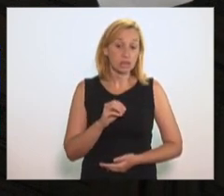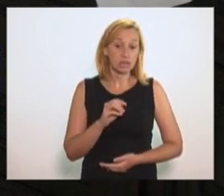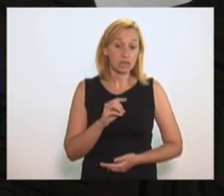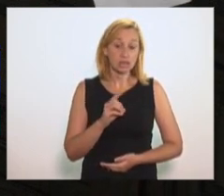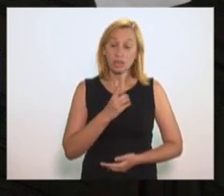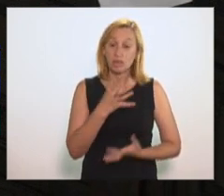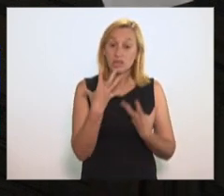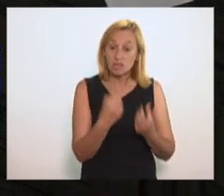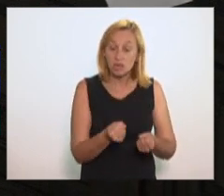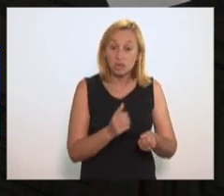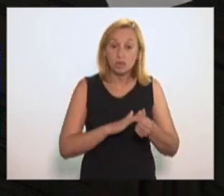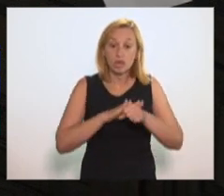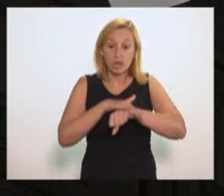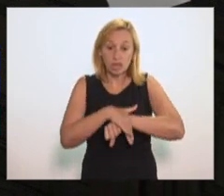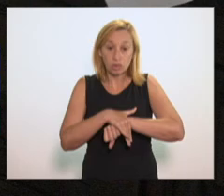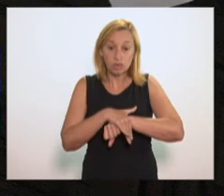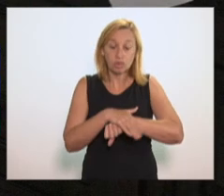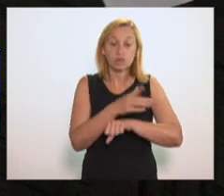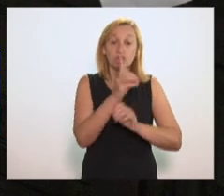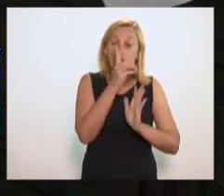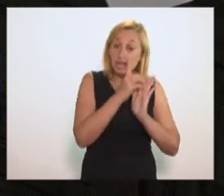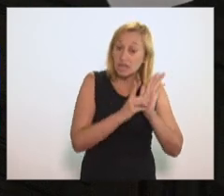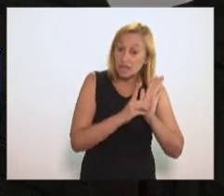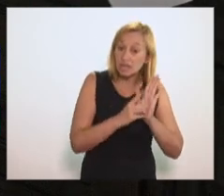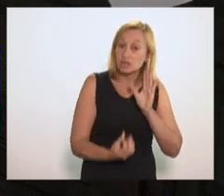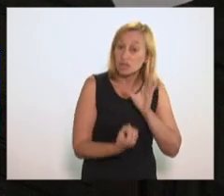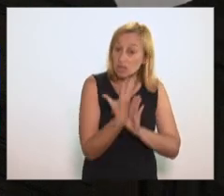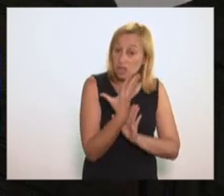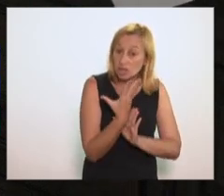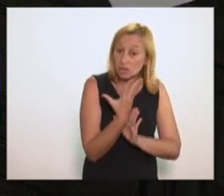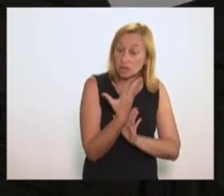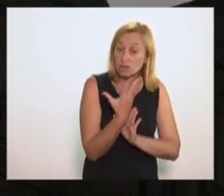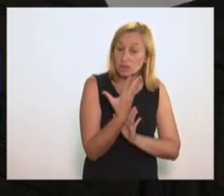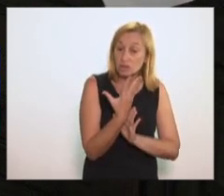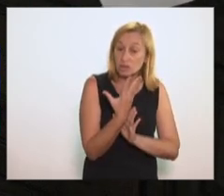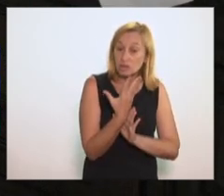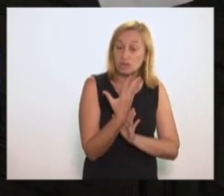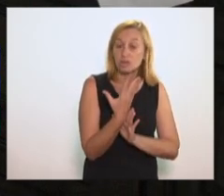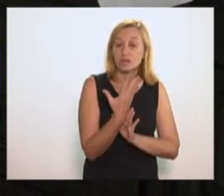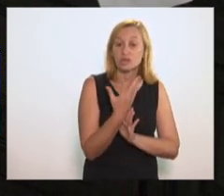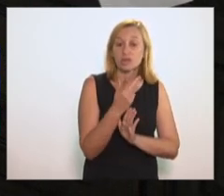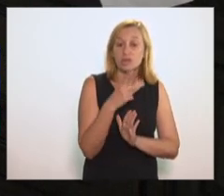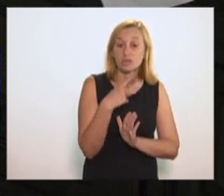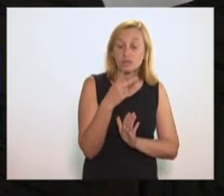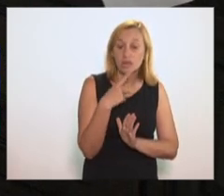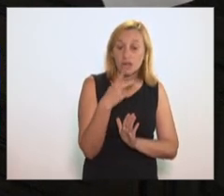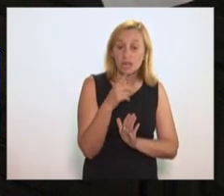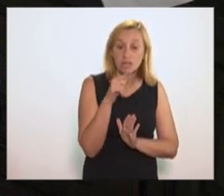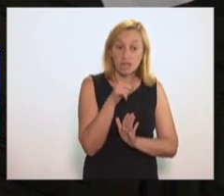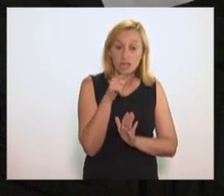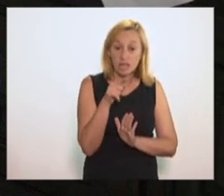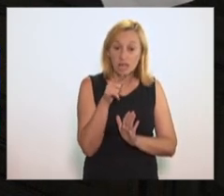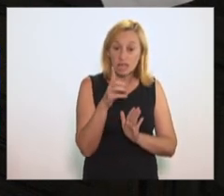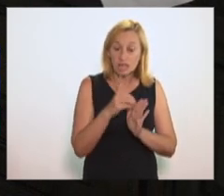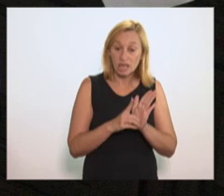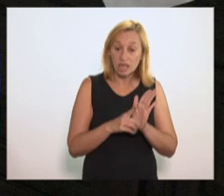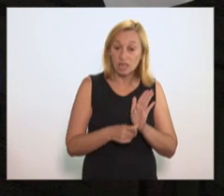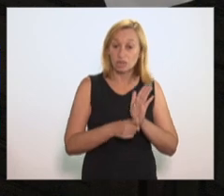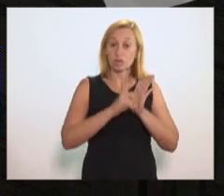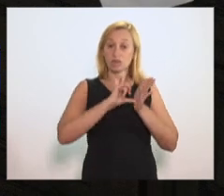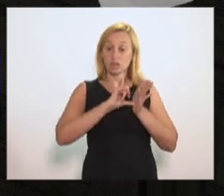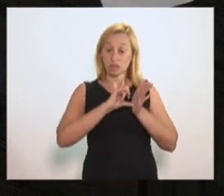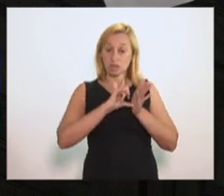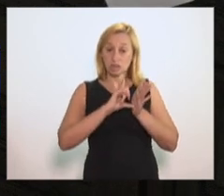à noite publicou um decreto sustando os efeitos daquele decreto anterior conjunto da